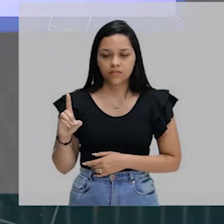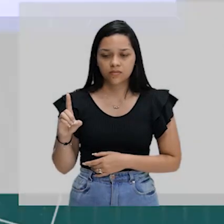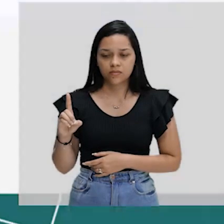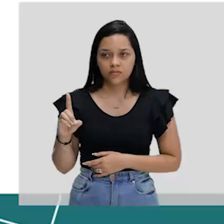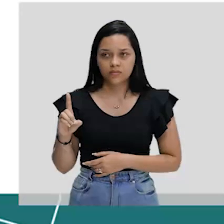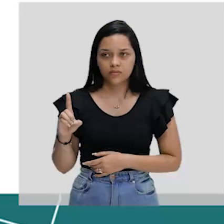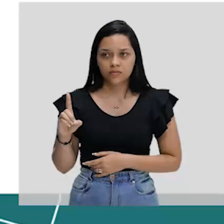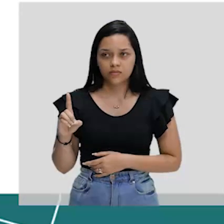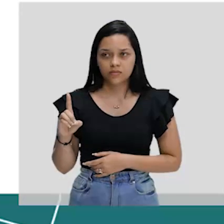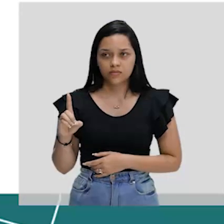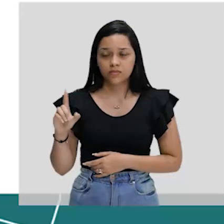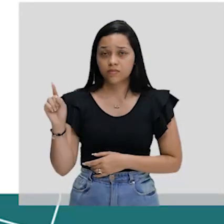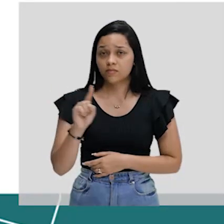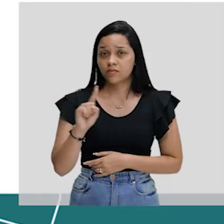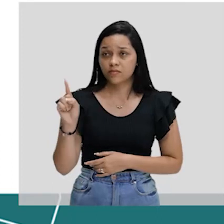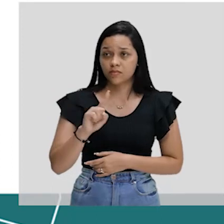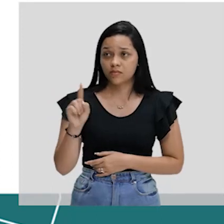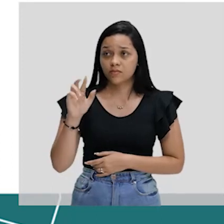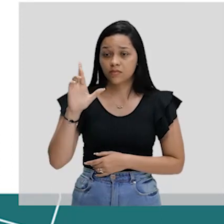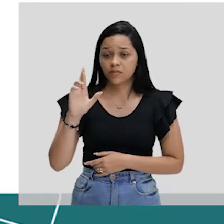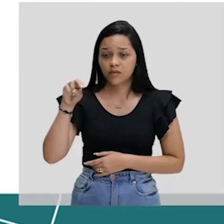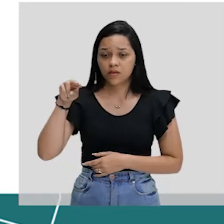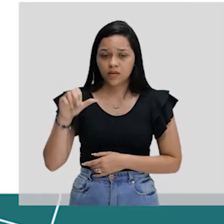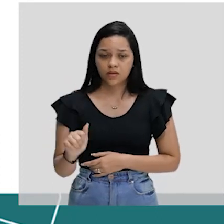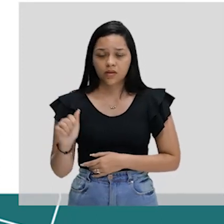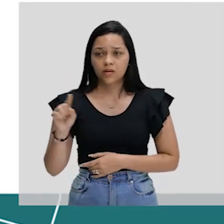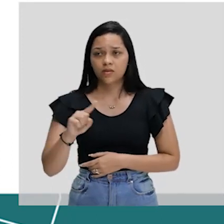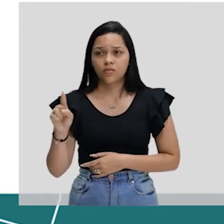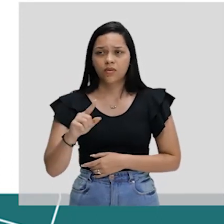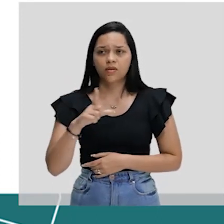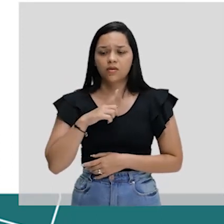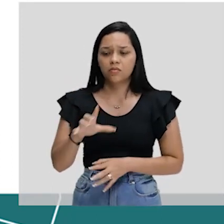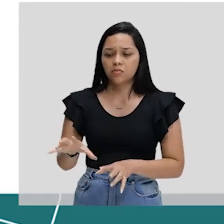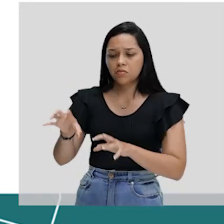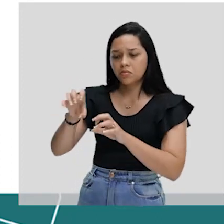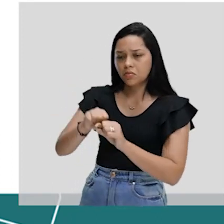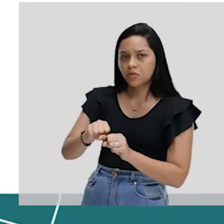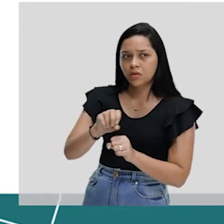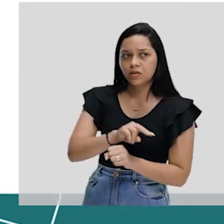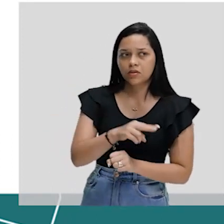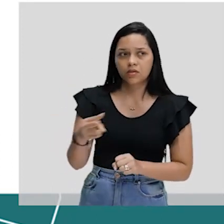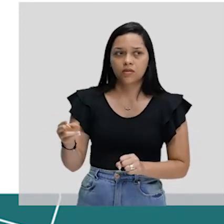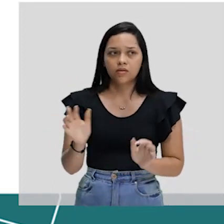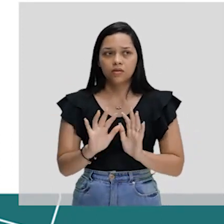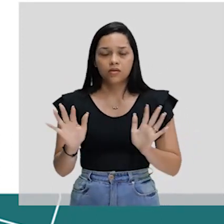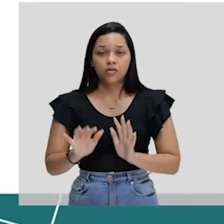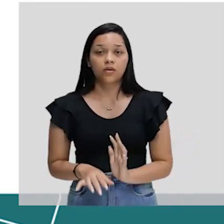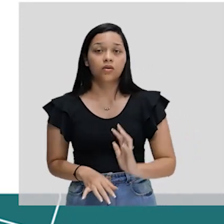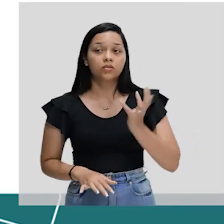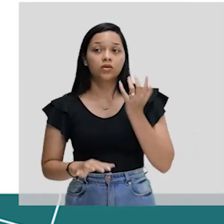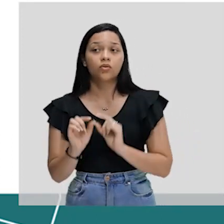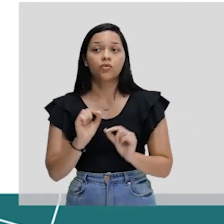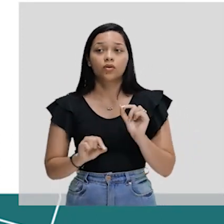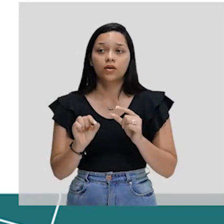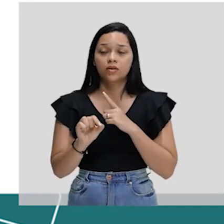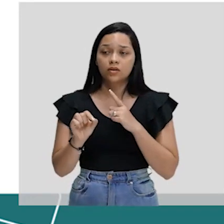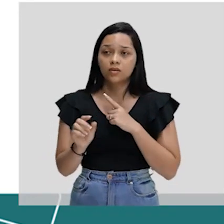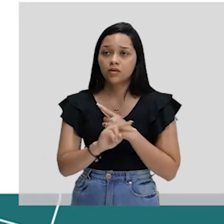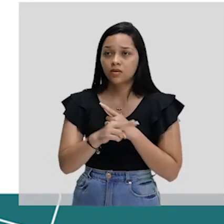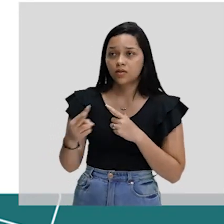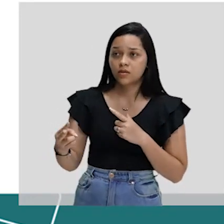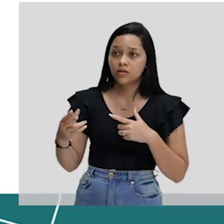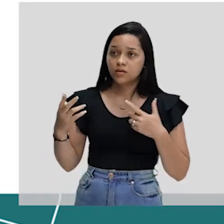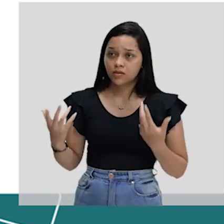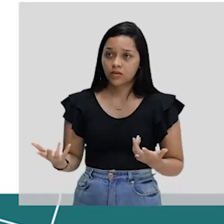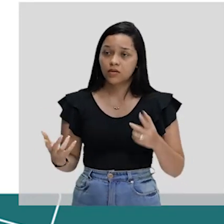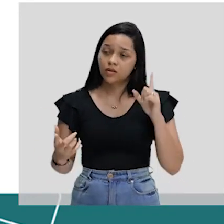resistentes a agentes químicos? Não. RNA não é incorporado, ele não vai ser transferido. Aqui foi, o que aconteceu foi transferência de grão de